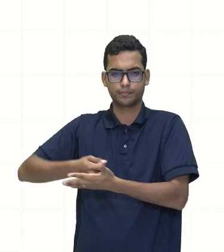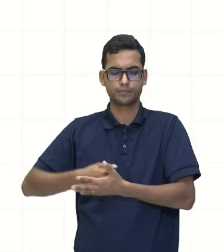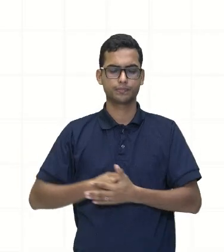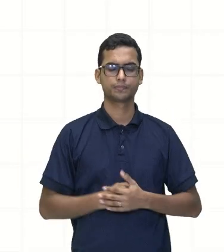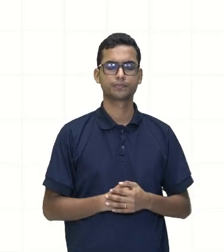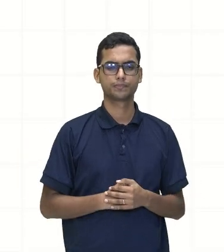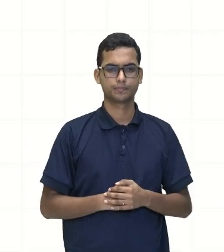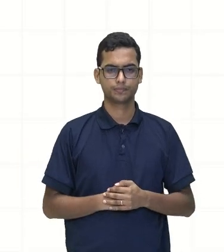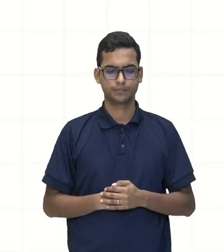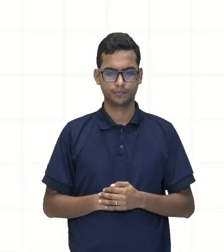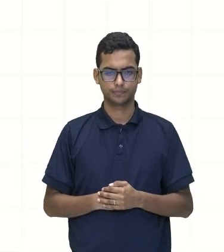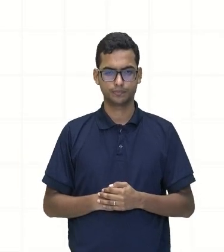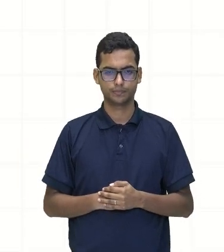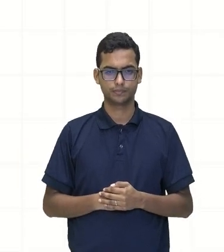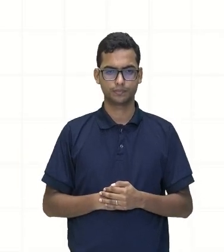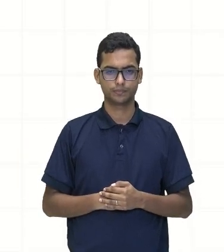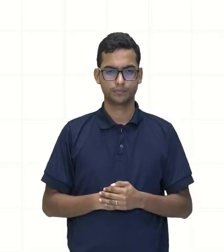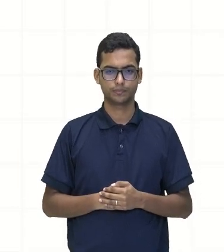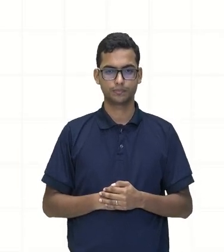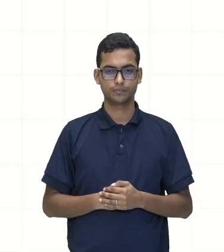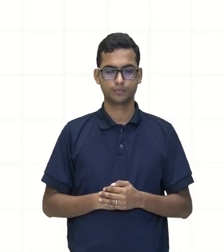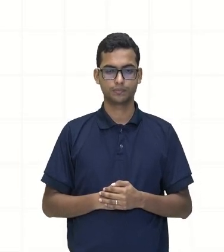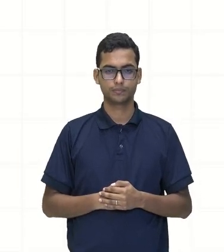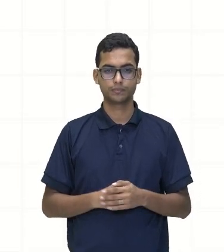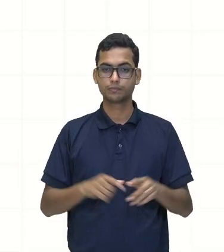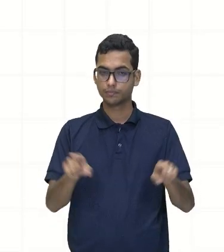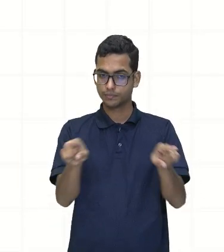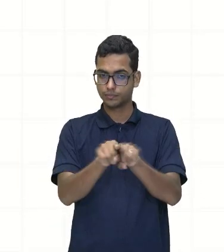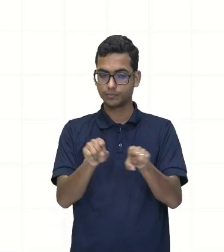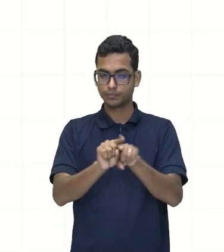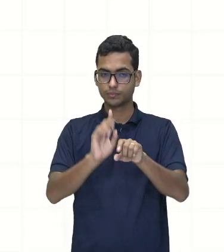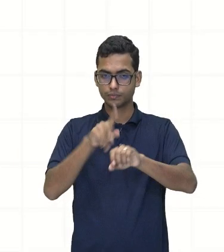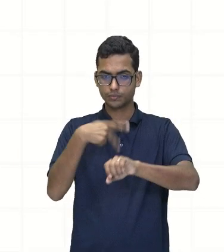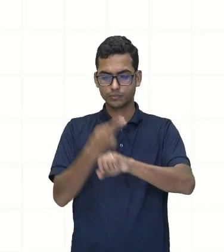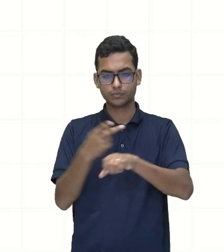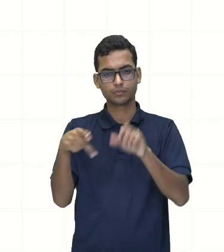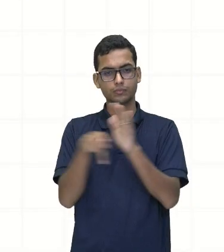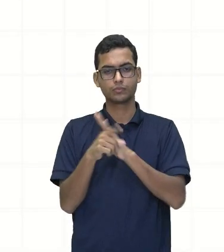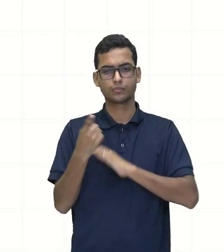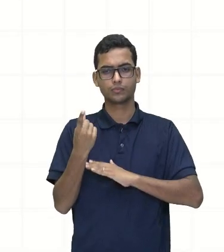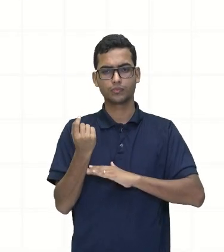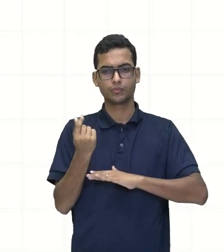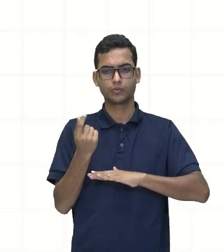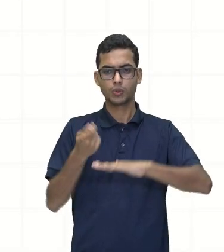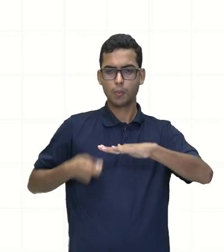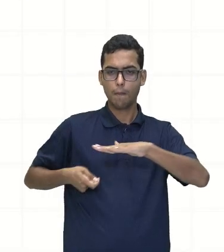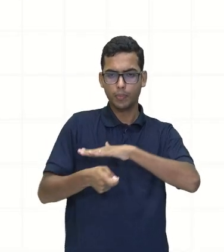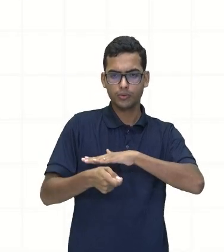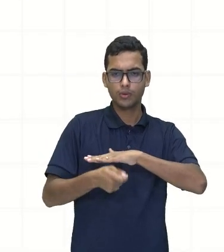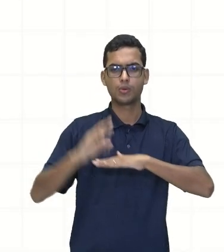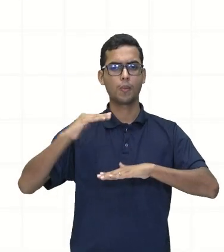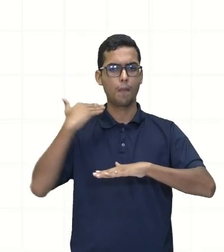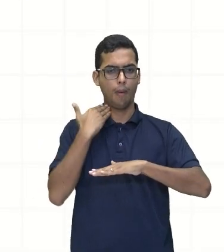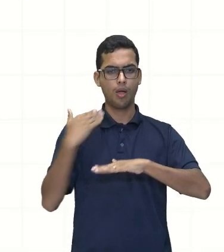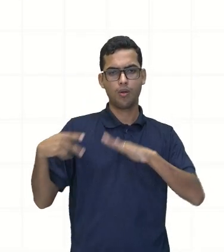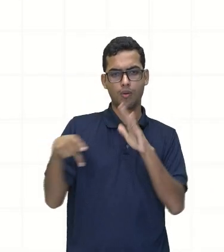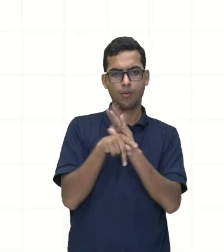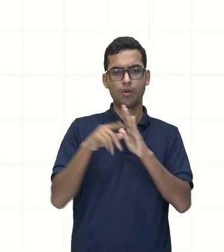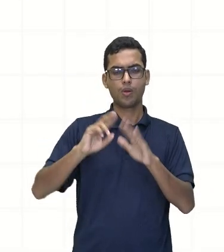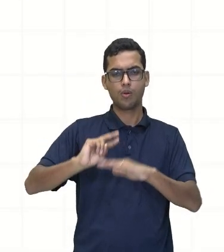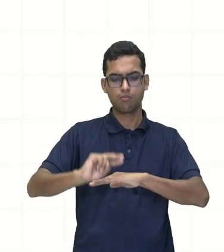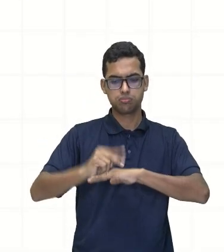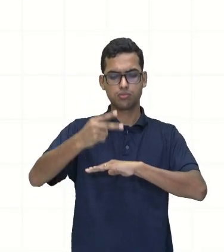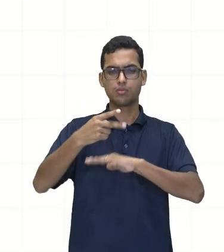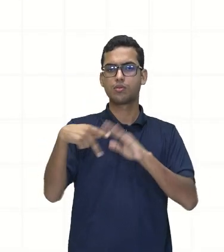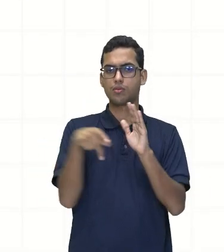Tá? Também fez um depósito. Se ele fez um depósito, ele aumentou